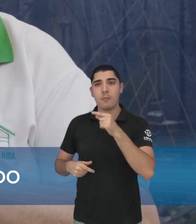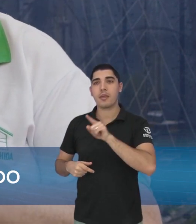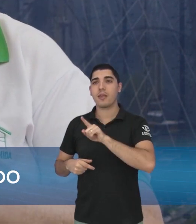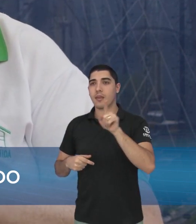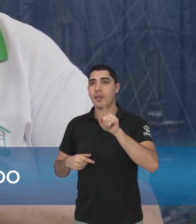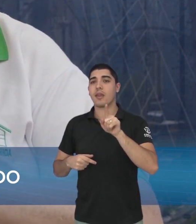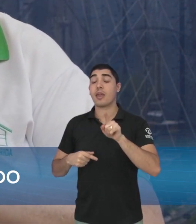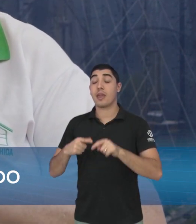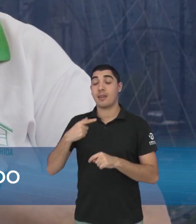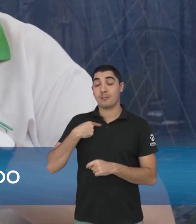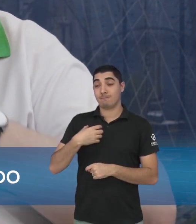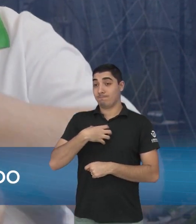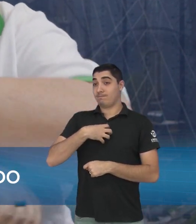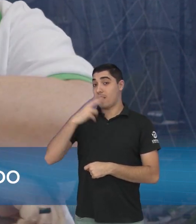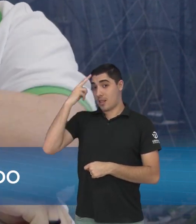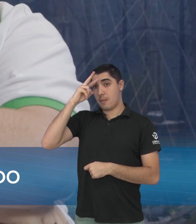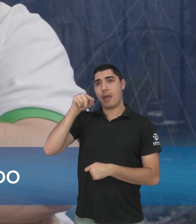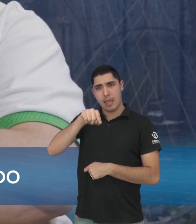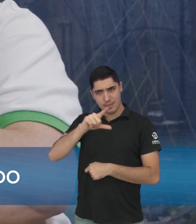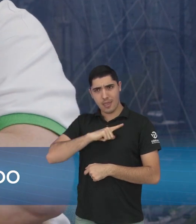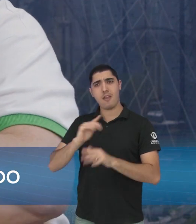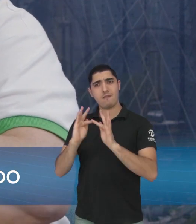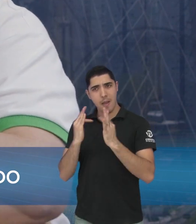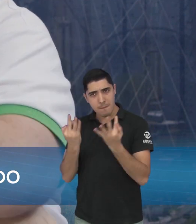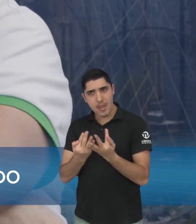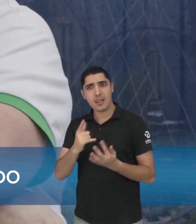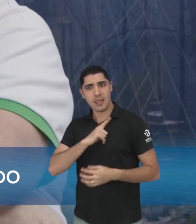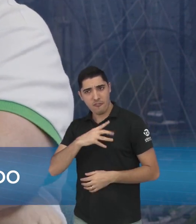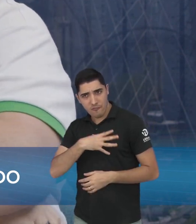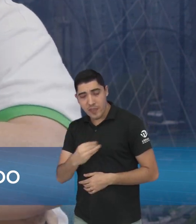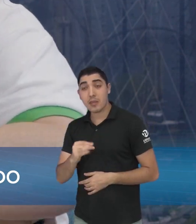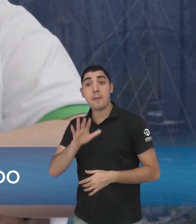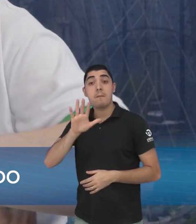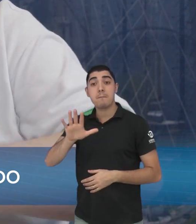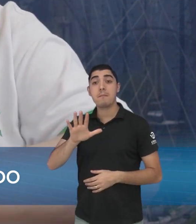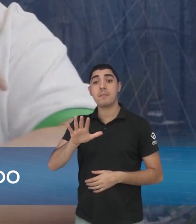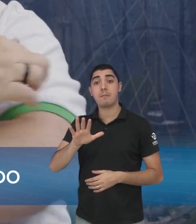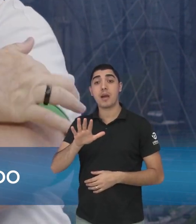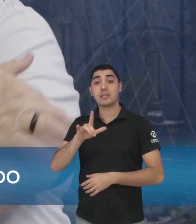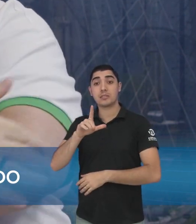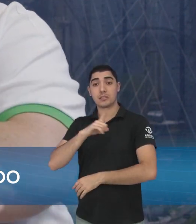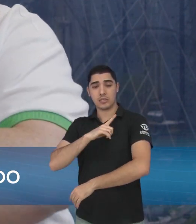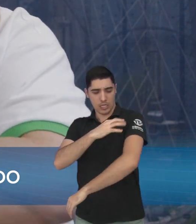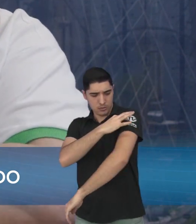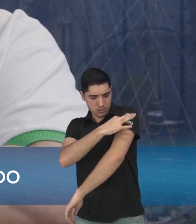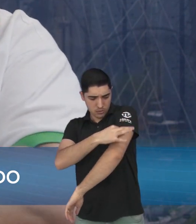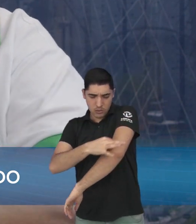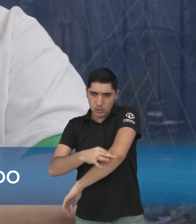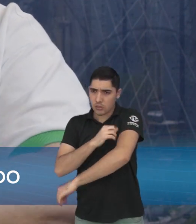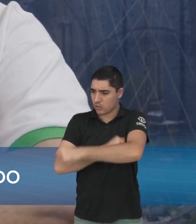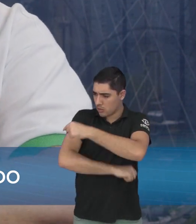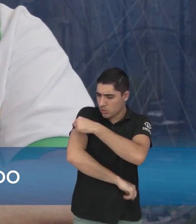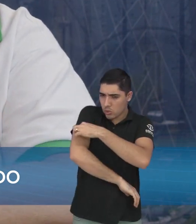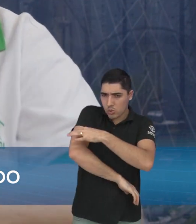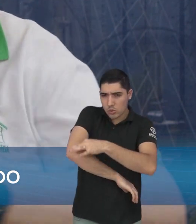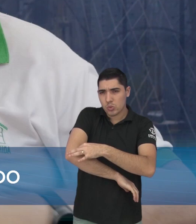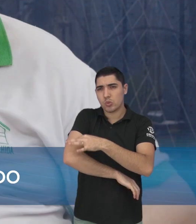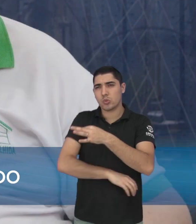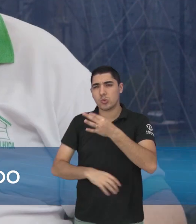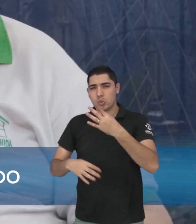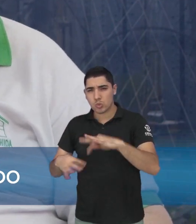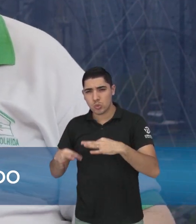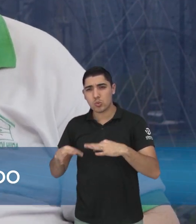na ocasião me marcou muito, ele tinha família, filhos, tal, tudo, mas ele tinha operado os 2 cotovelos e ele estava